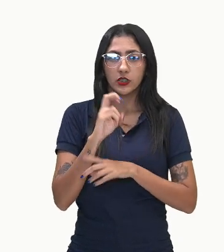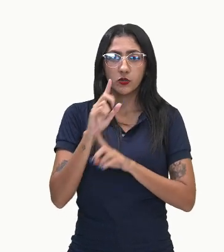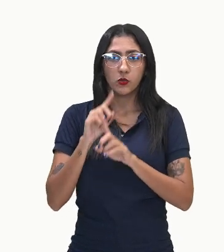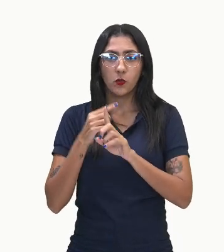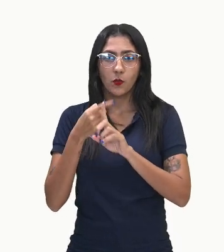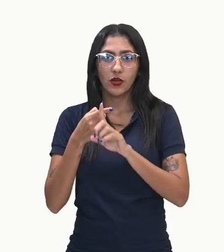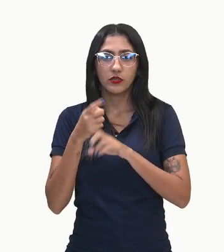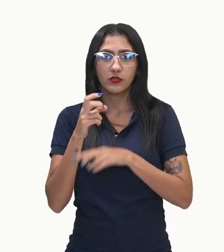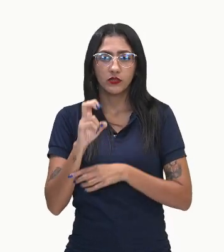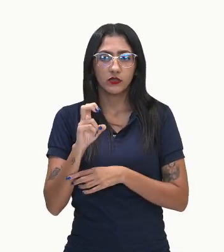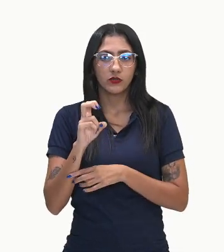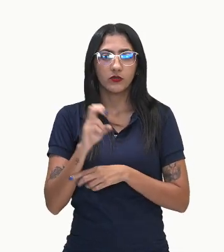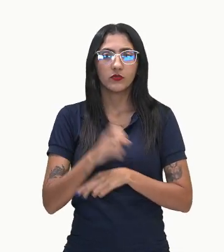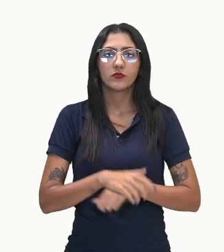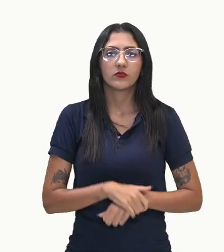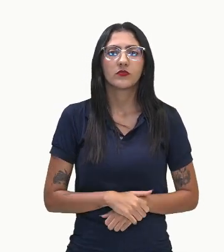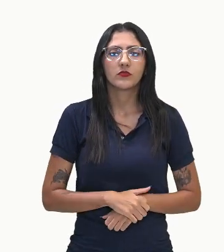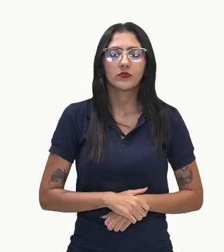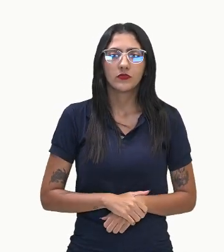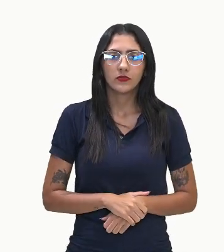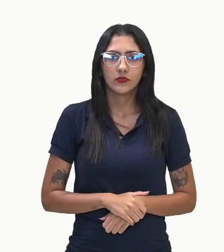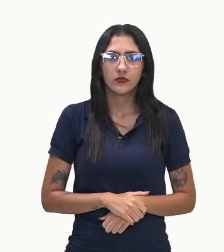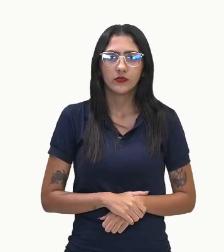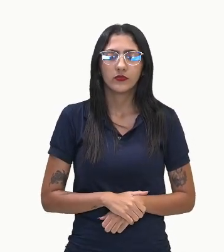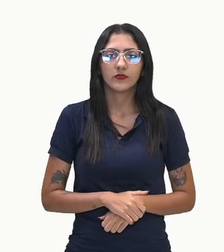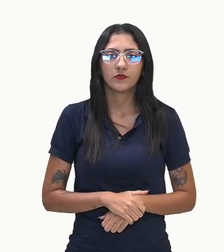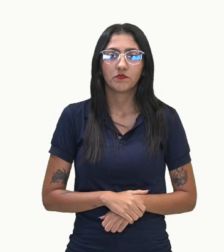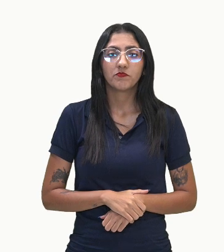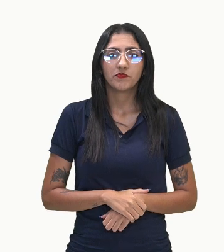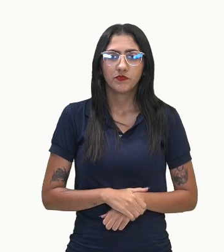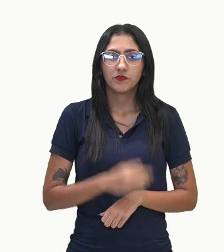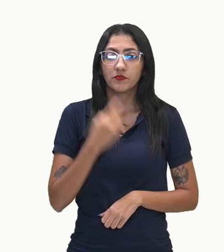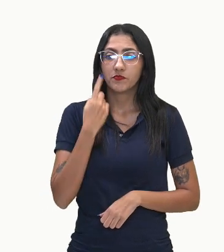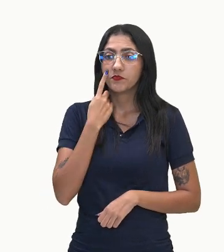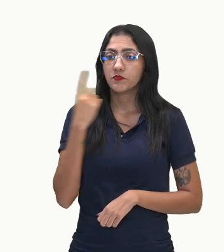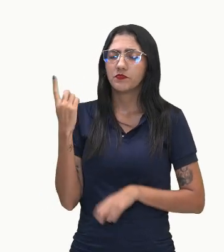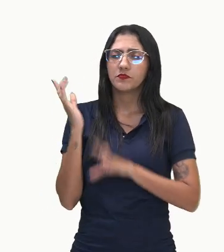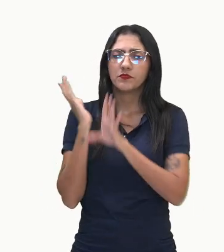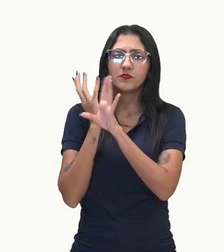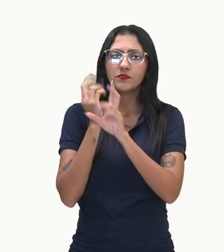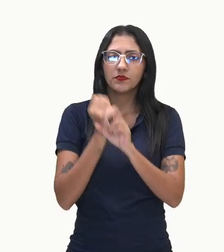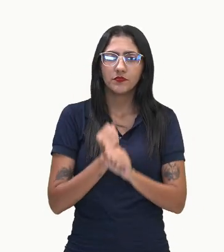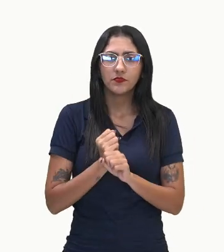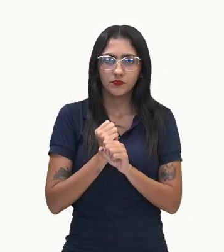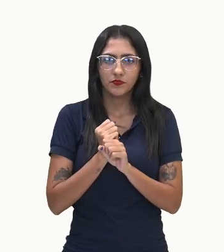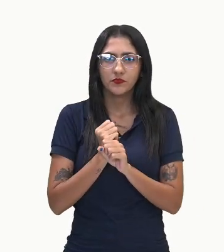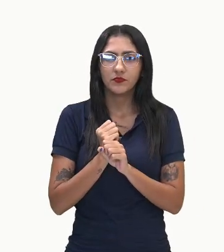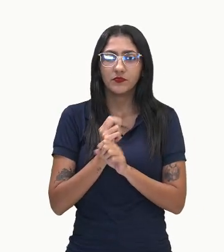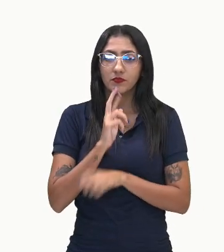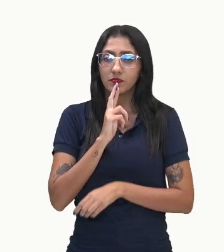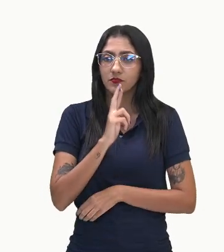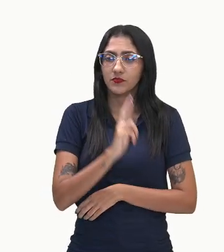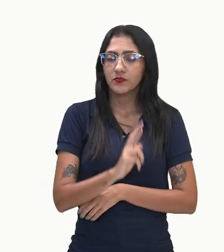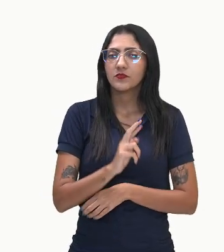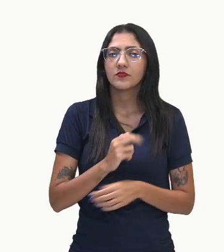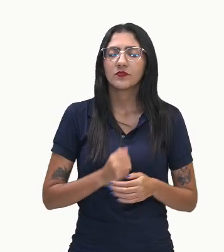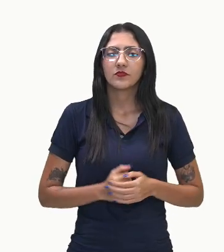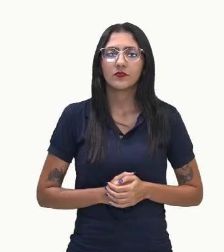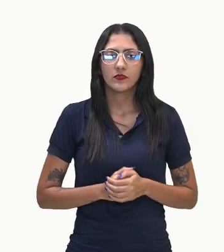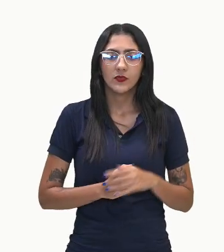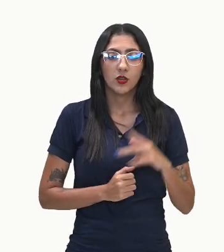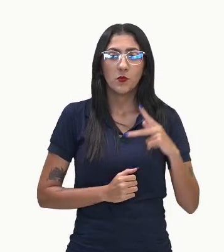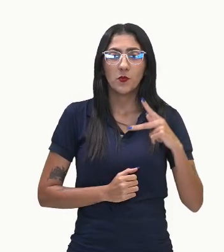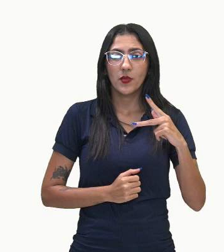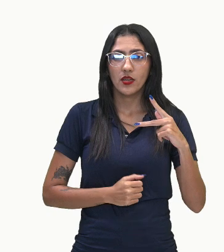5 mais 5. Então, 3 mais 3, 6. 5 mais 5, 10. E